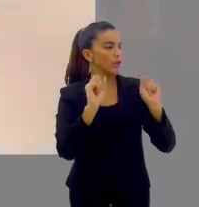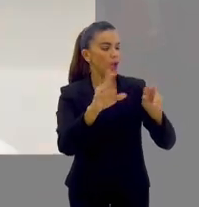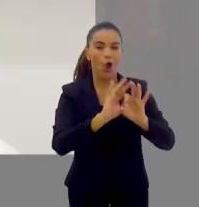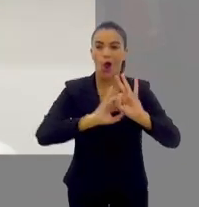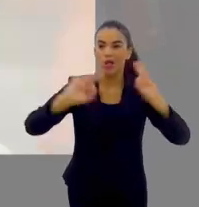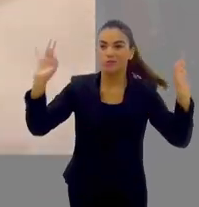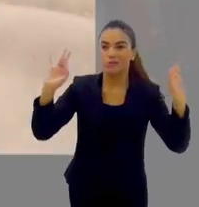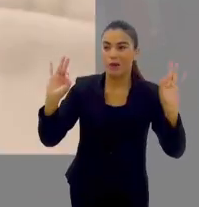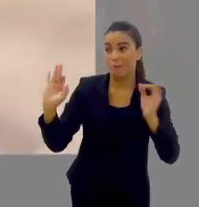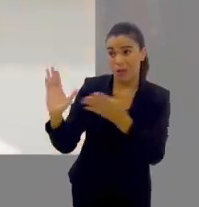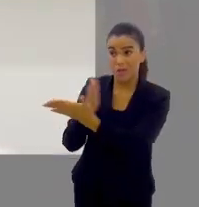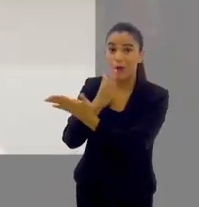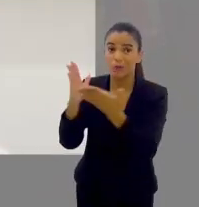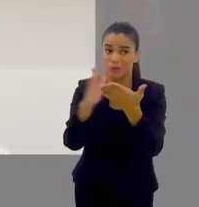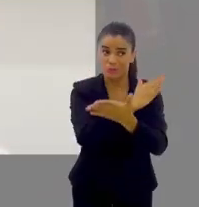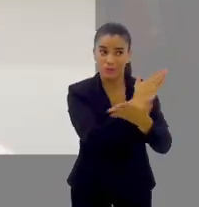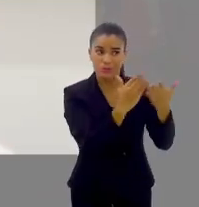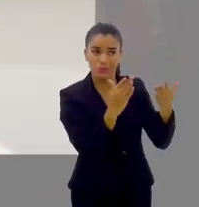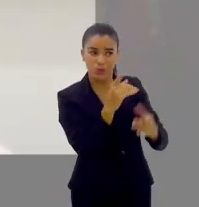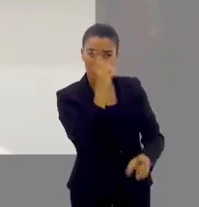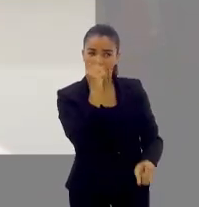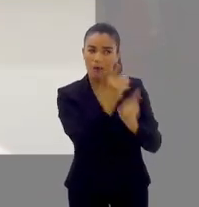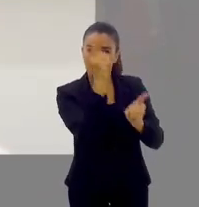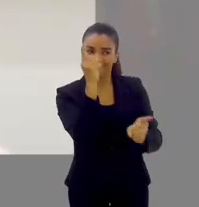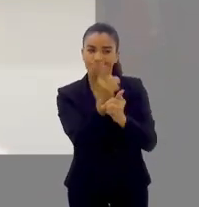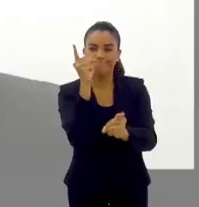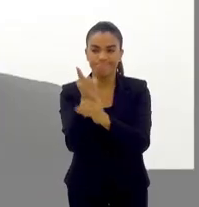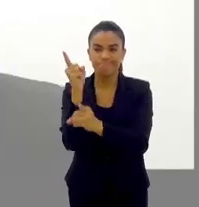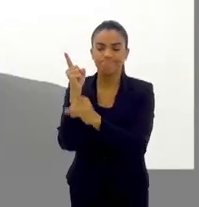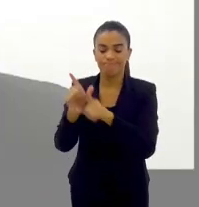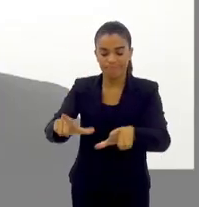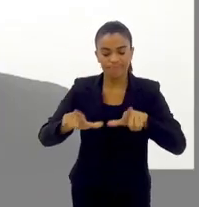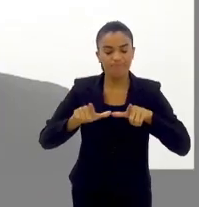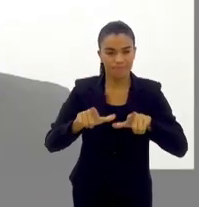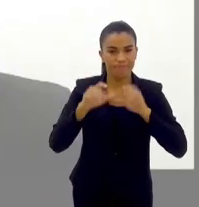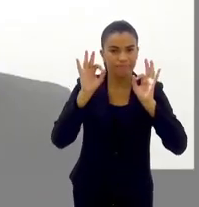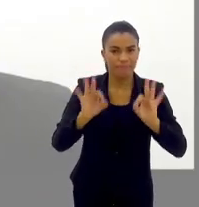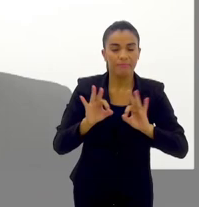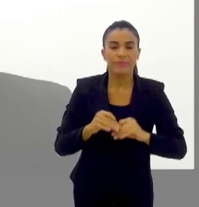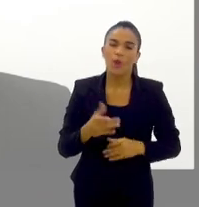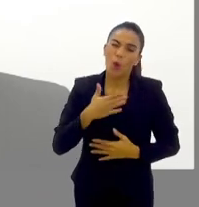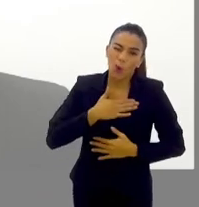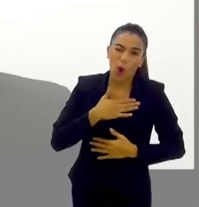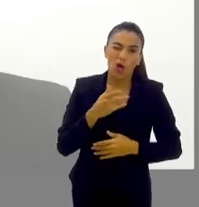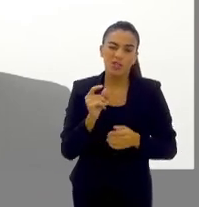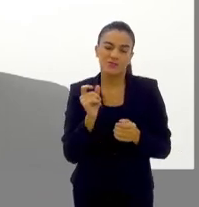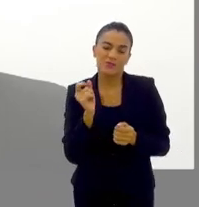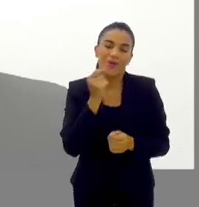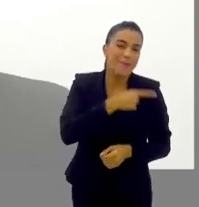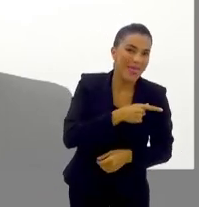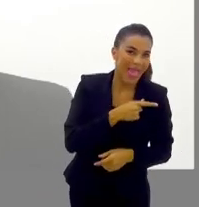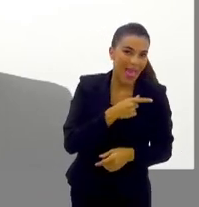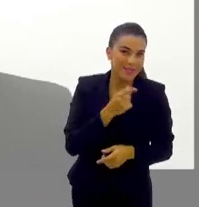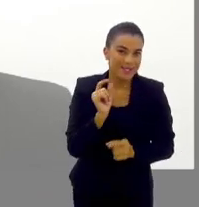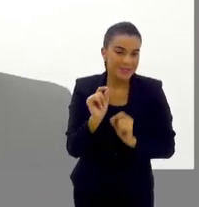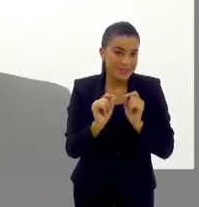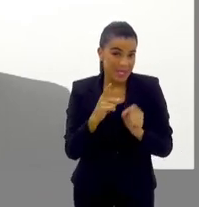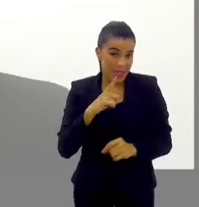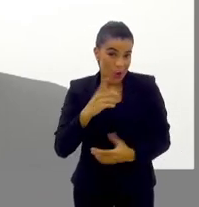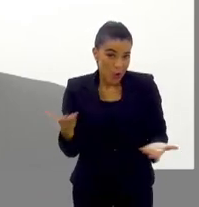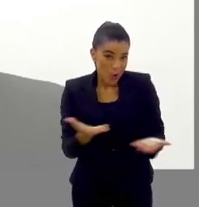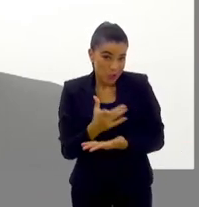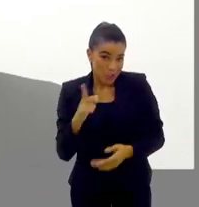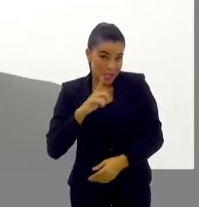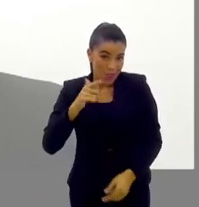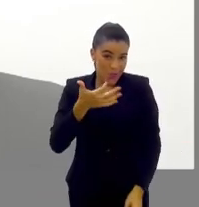ótimo, melhorou, mas muitos a gente vai conseguir fazer o diagnóstico, né? Então, eu sempre gosto de fazer uma anedota, que é,